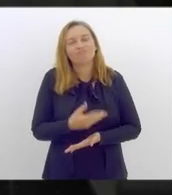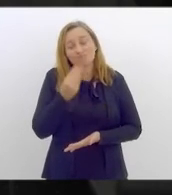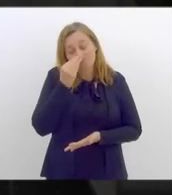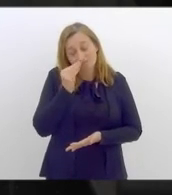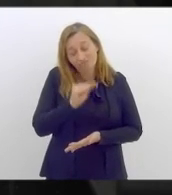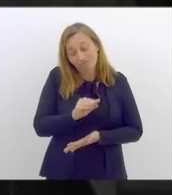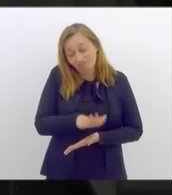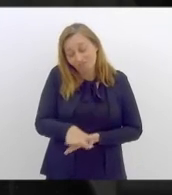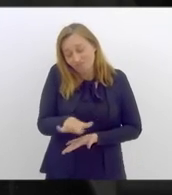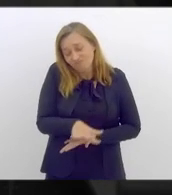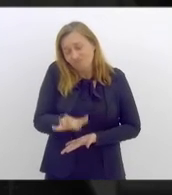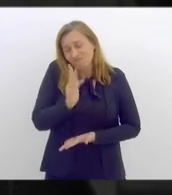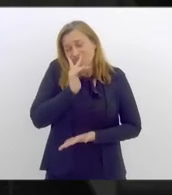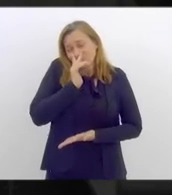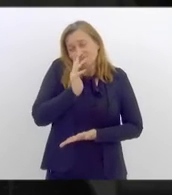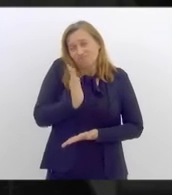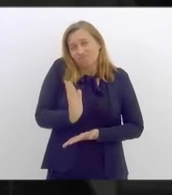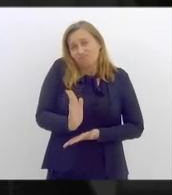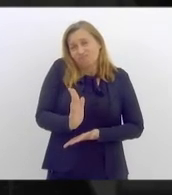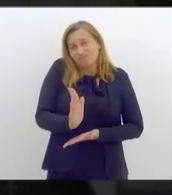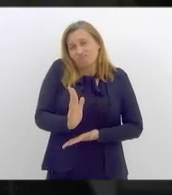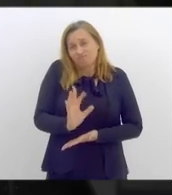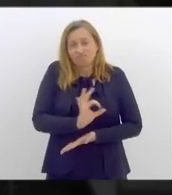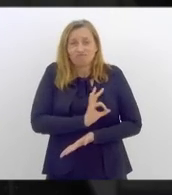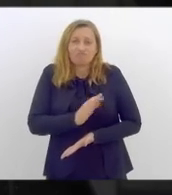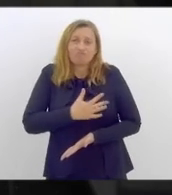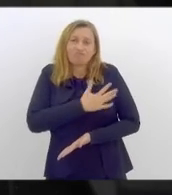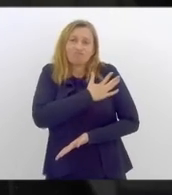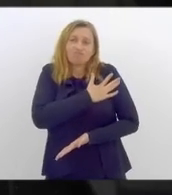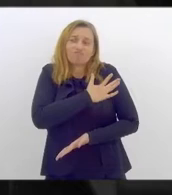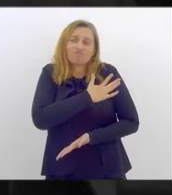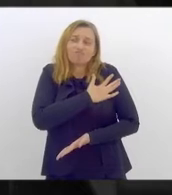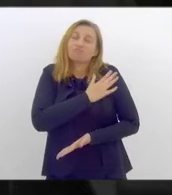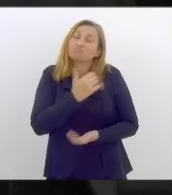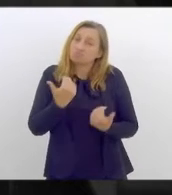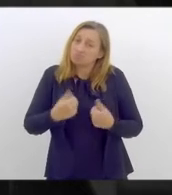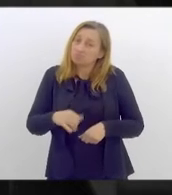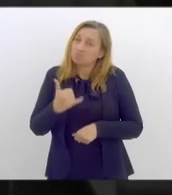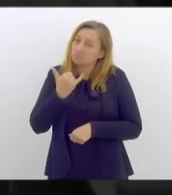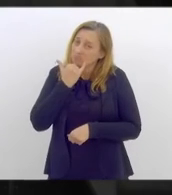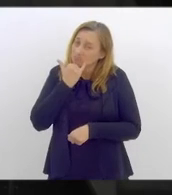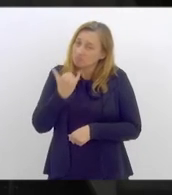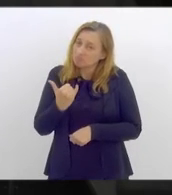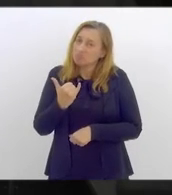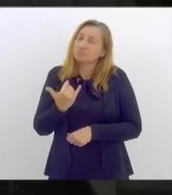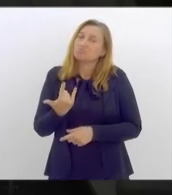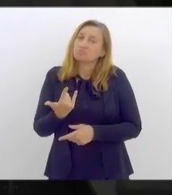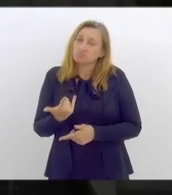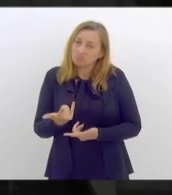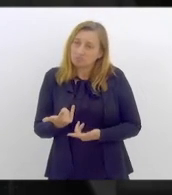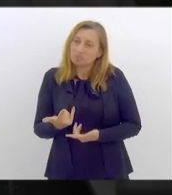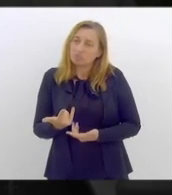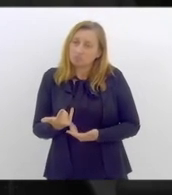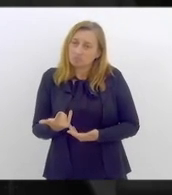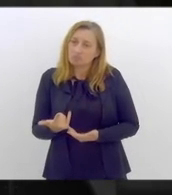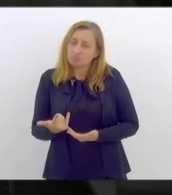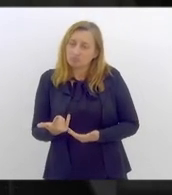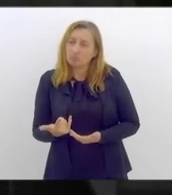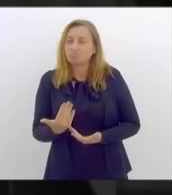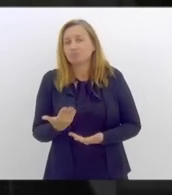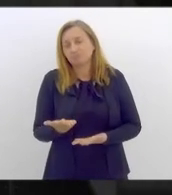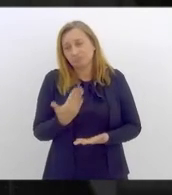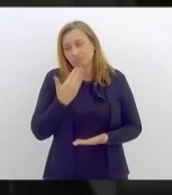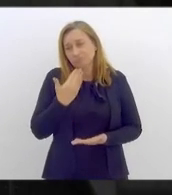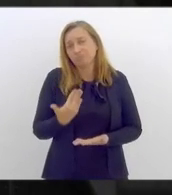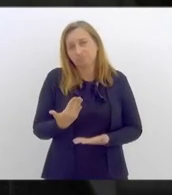que me parece que a polícia militar deveria emitir uma nota de desculpas né fazer uma autocrítica e fazer uma nota pública de